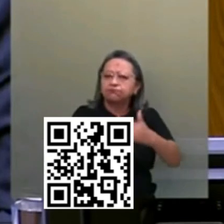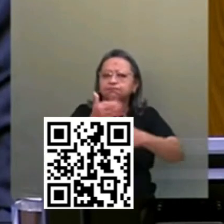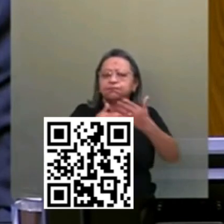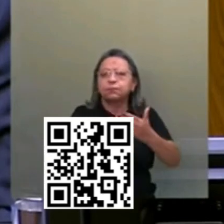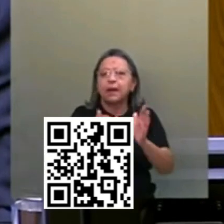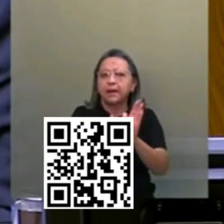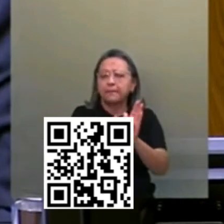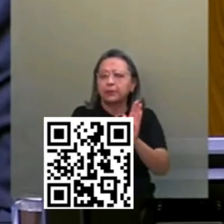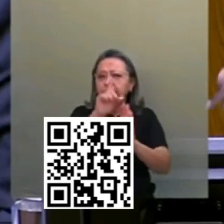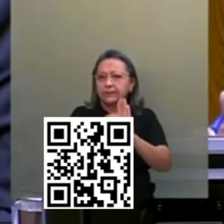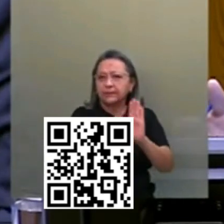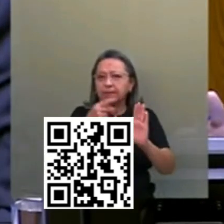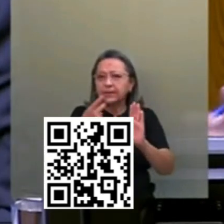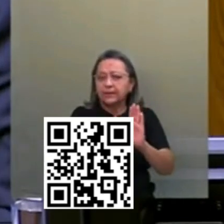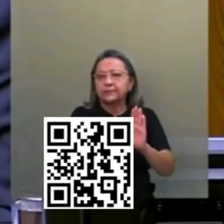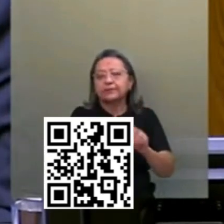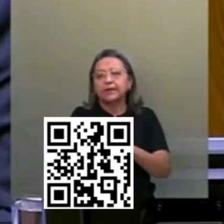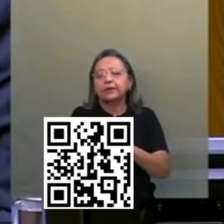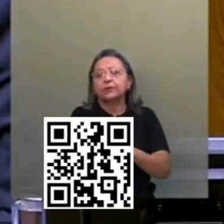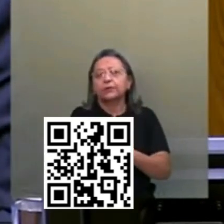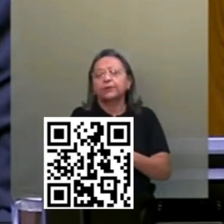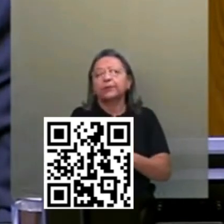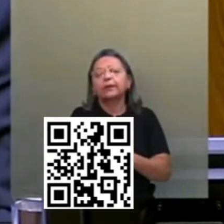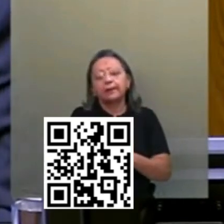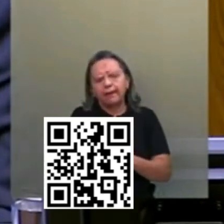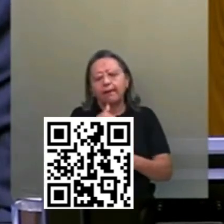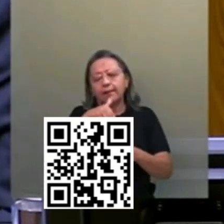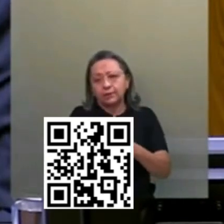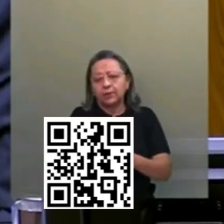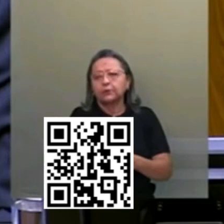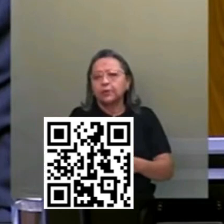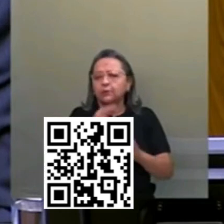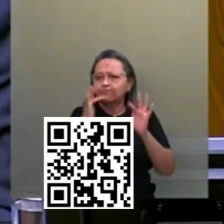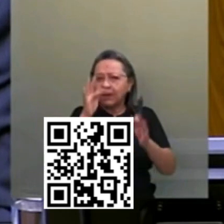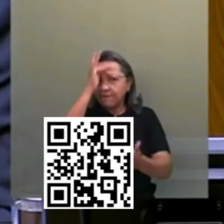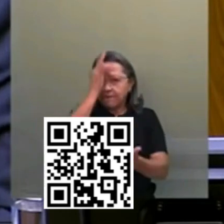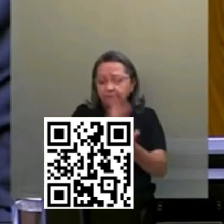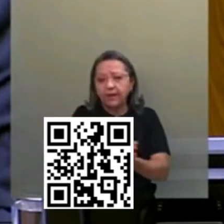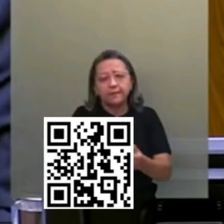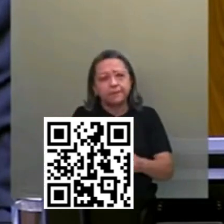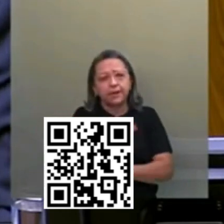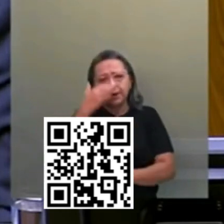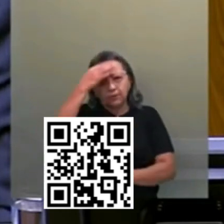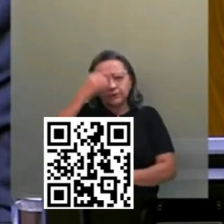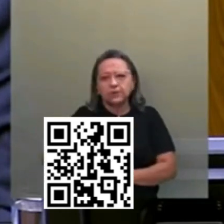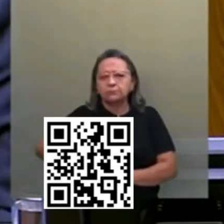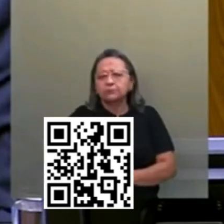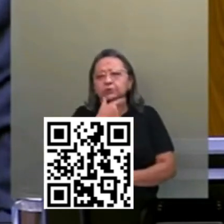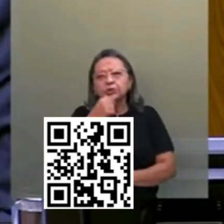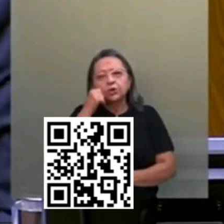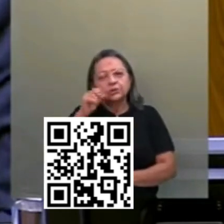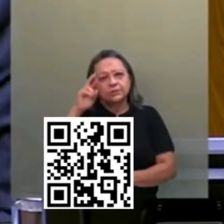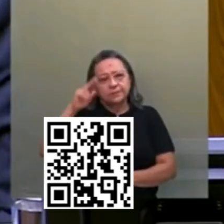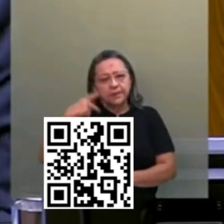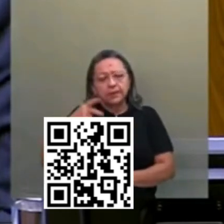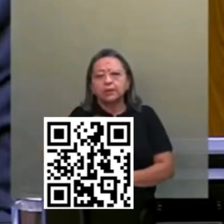avançar a pauta legislativa, ainda que no ano eleitoral. Tenho fé e plena convicção, senhoras e senhores parlamentares, como sempre